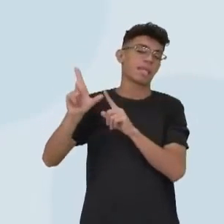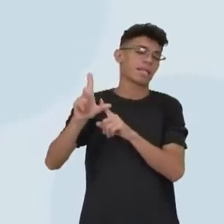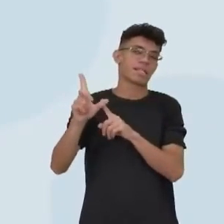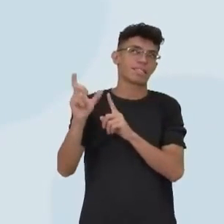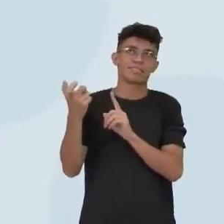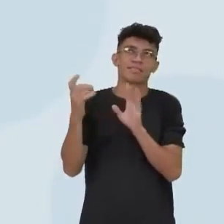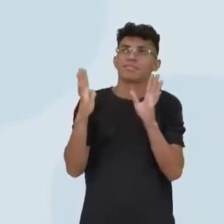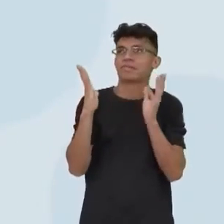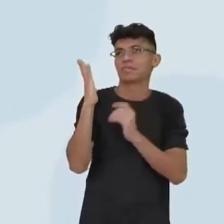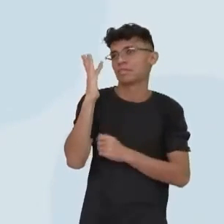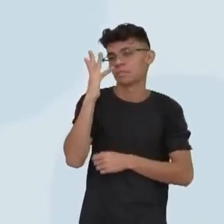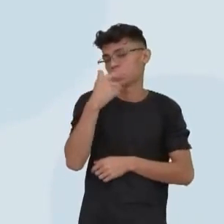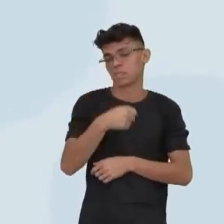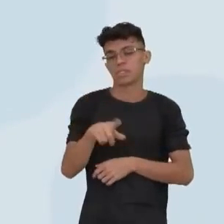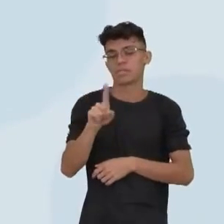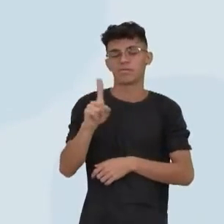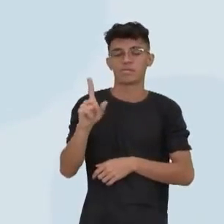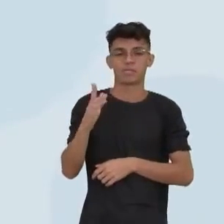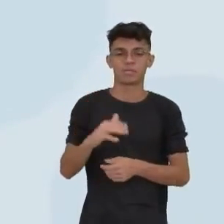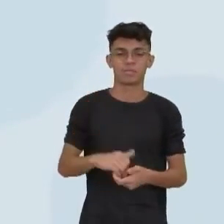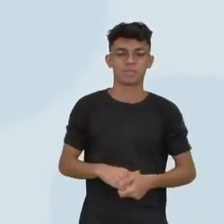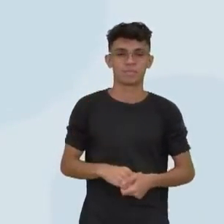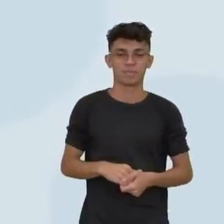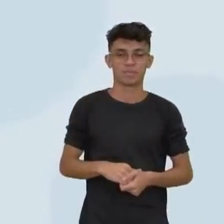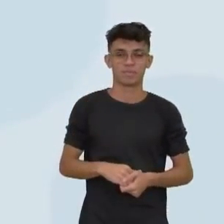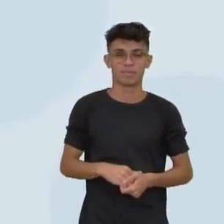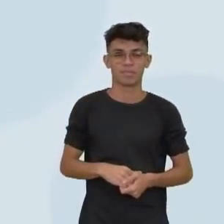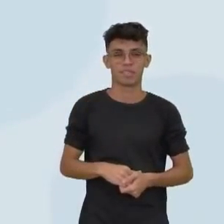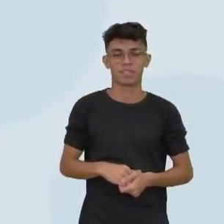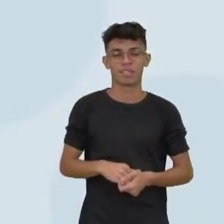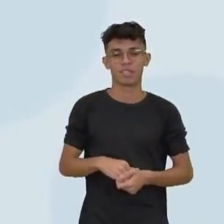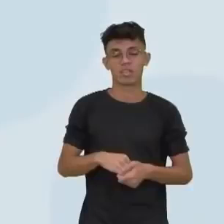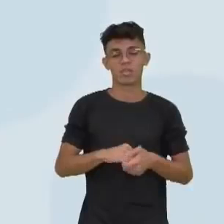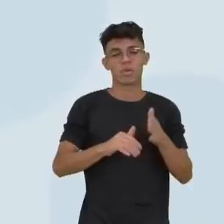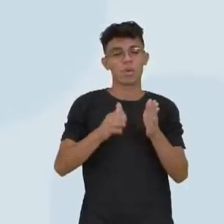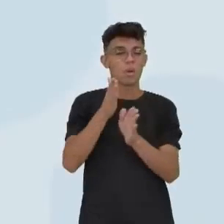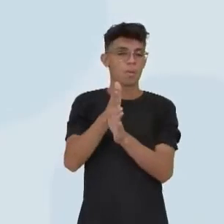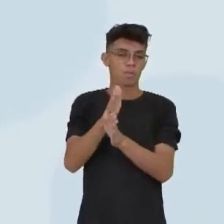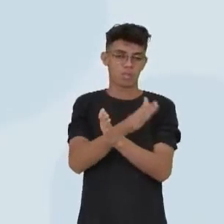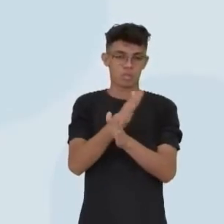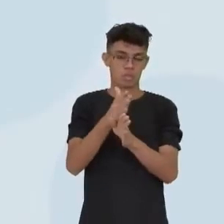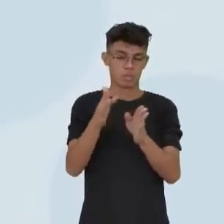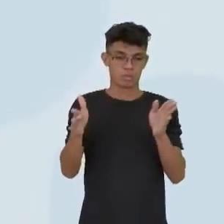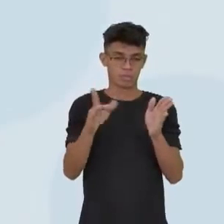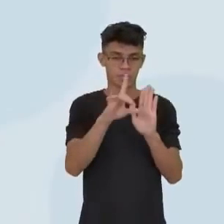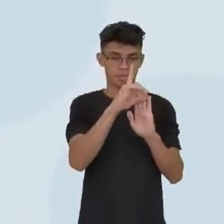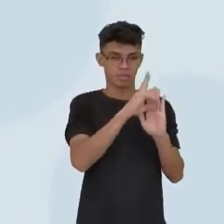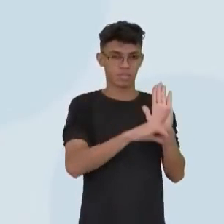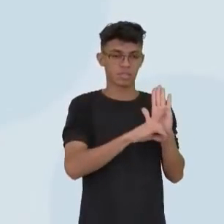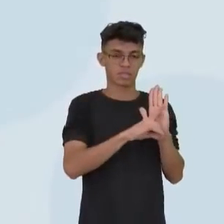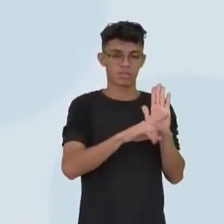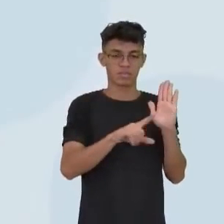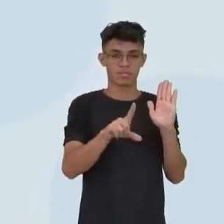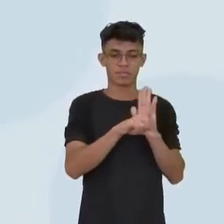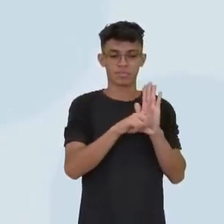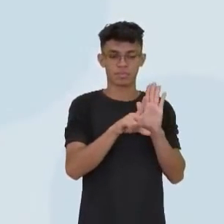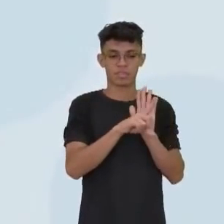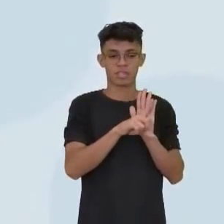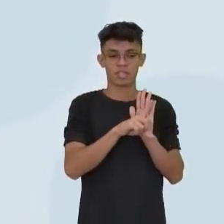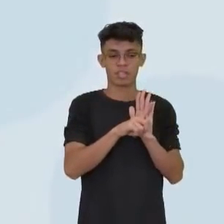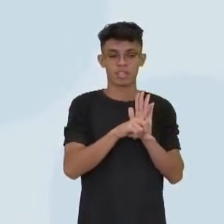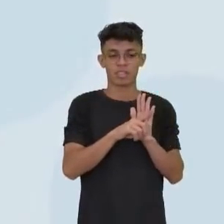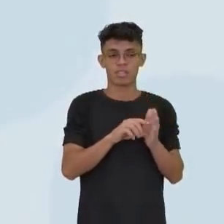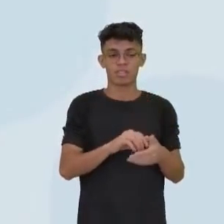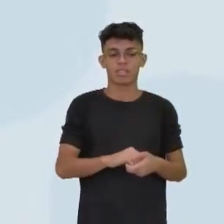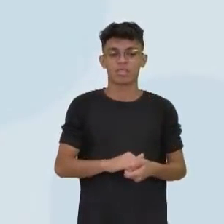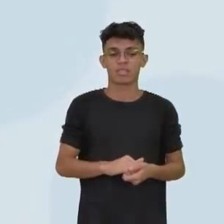lá aquela maravilha, tá? Então, depois desse período aqui dos decretos-lei, a gente também pode colocar como uma